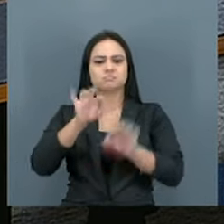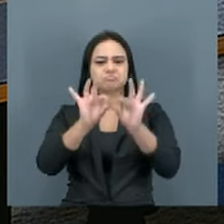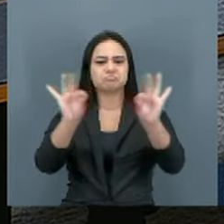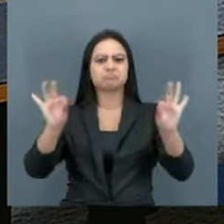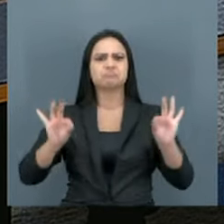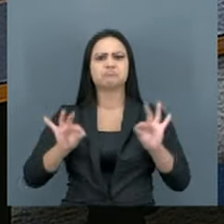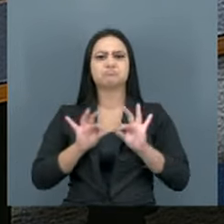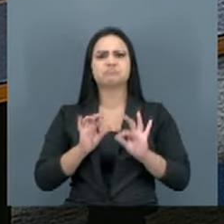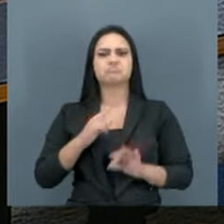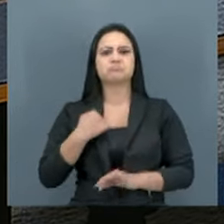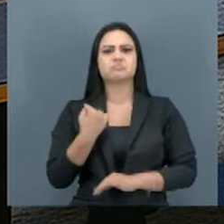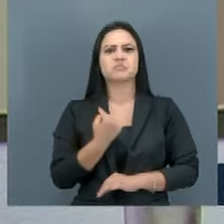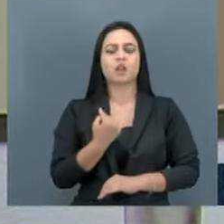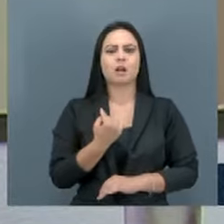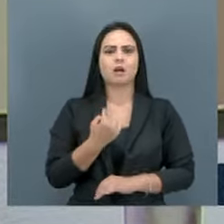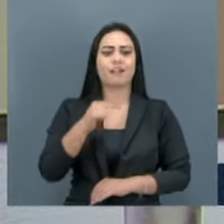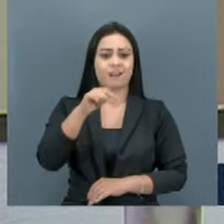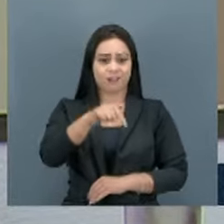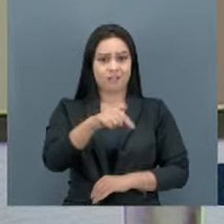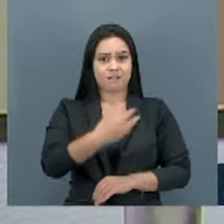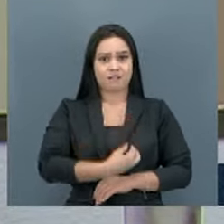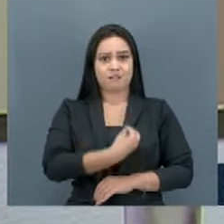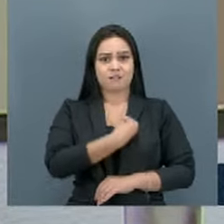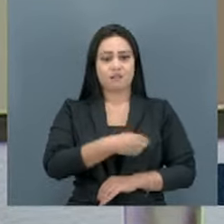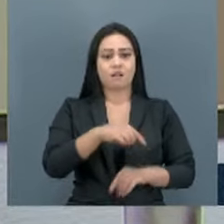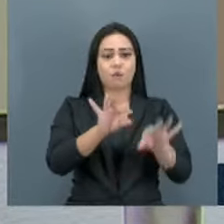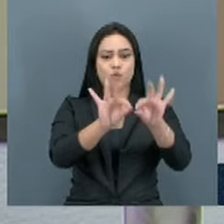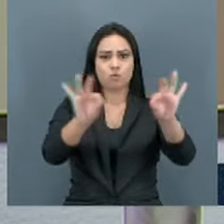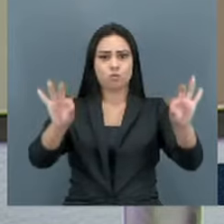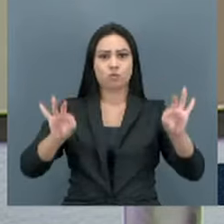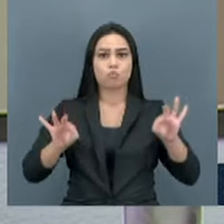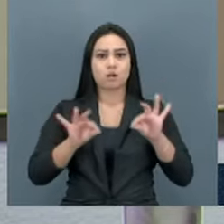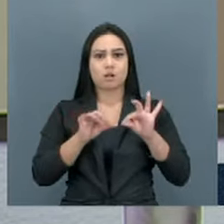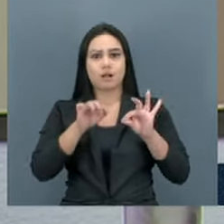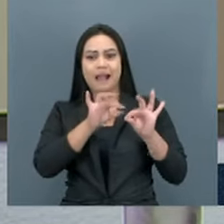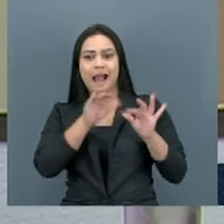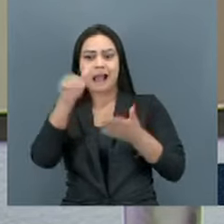A nossa área, na terra indígena Parabubure,